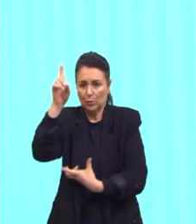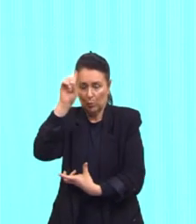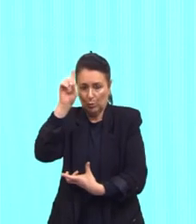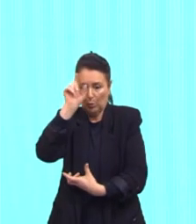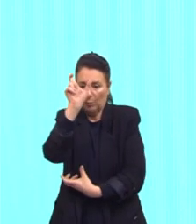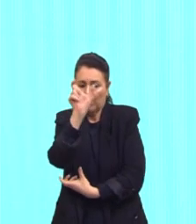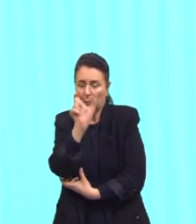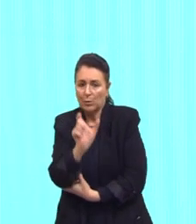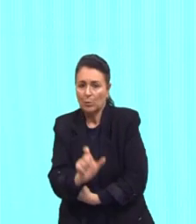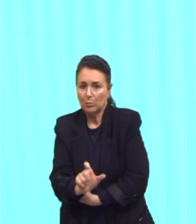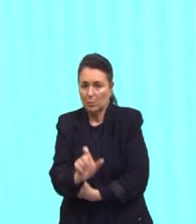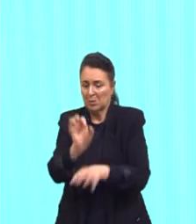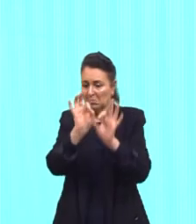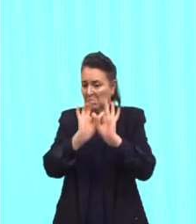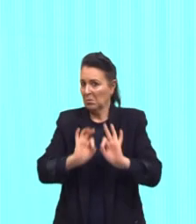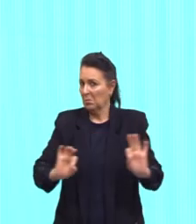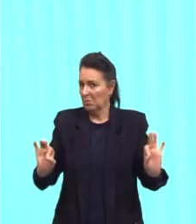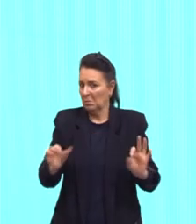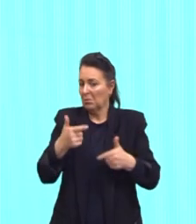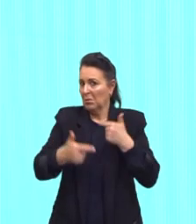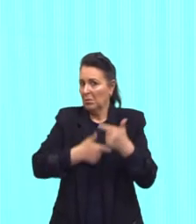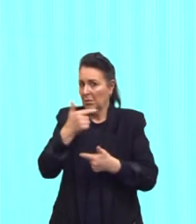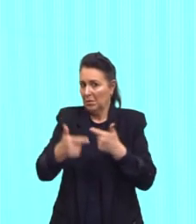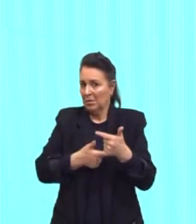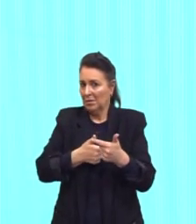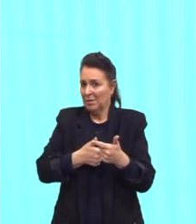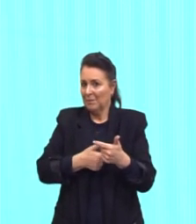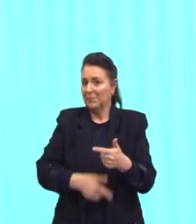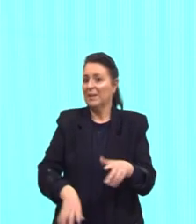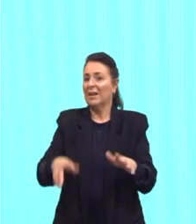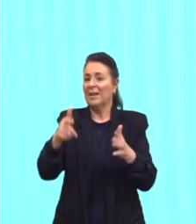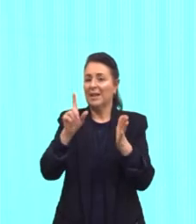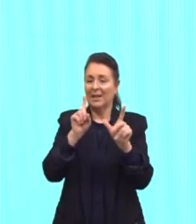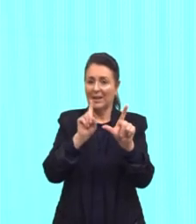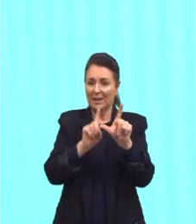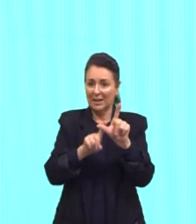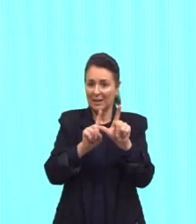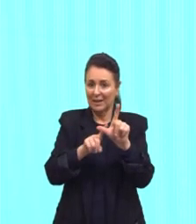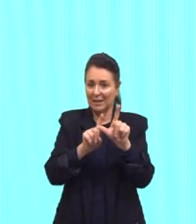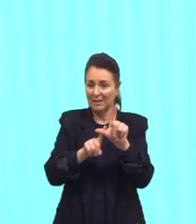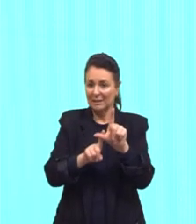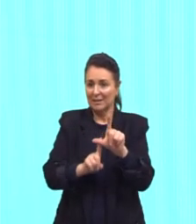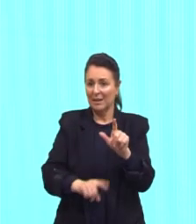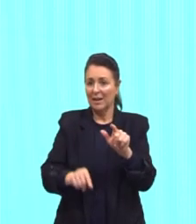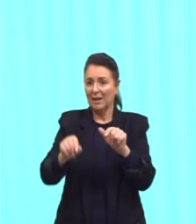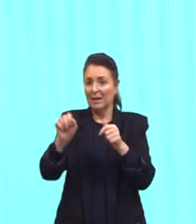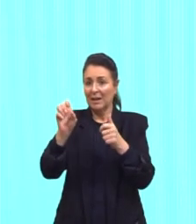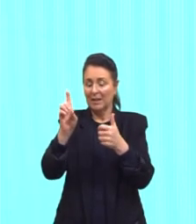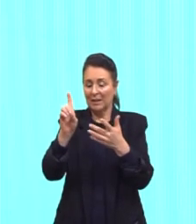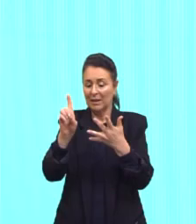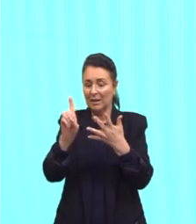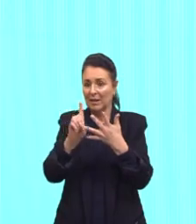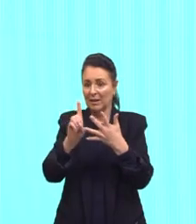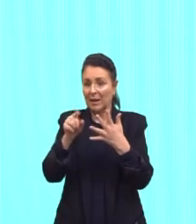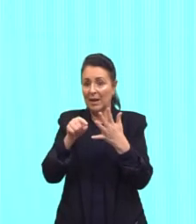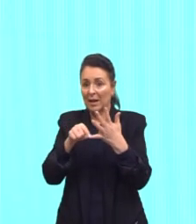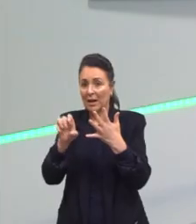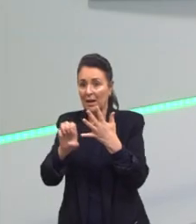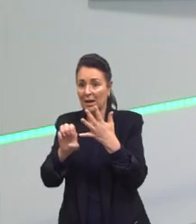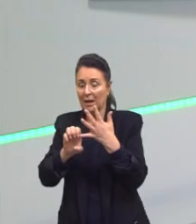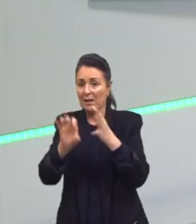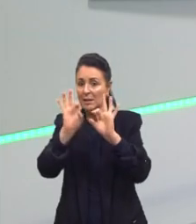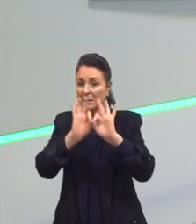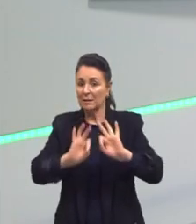pessoas comum da classe trabalhadora é a de então a a singularidade esculpindo personalidades do